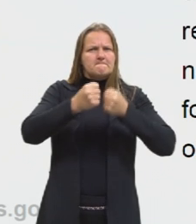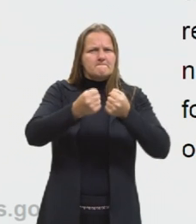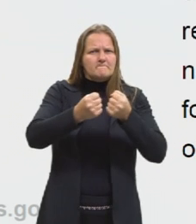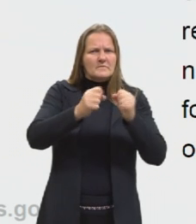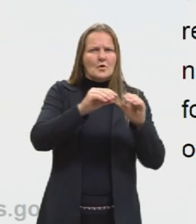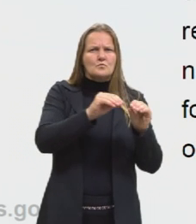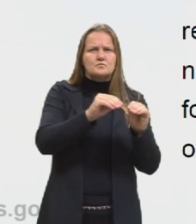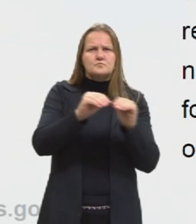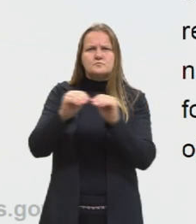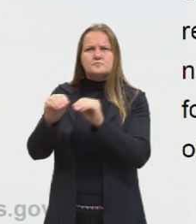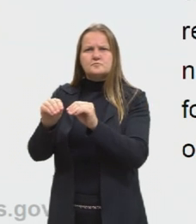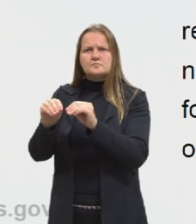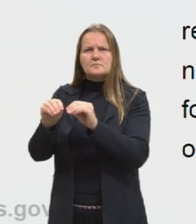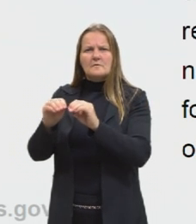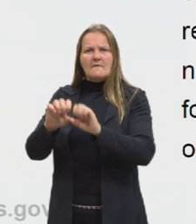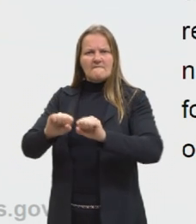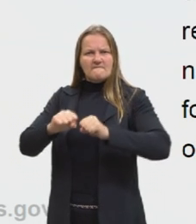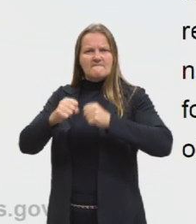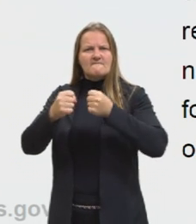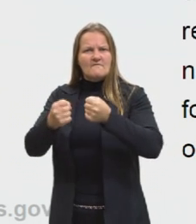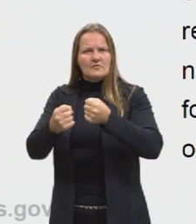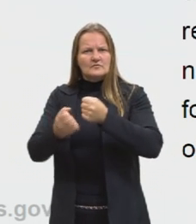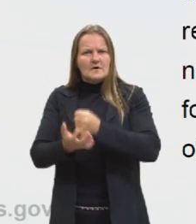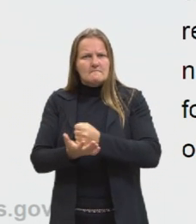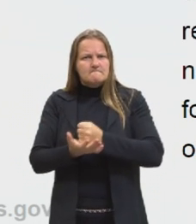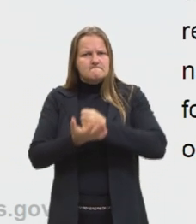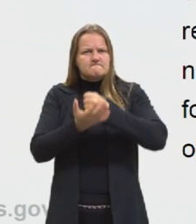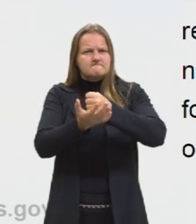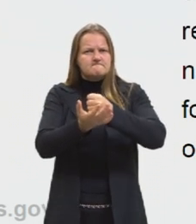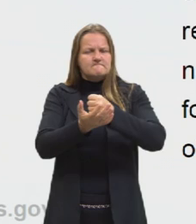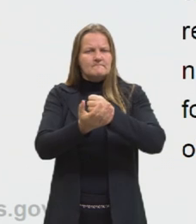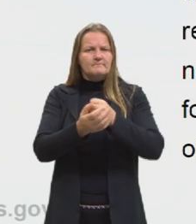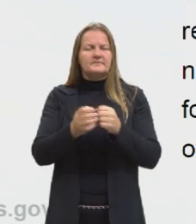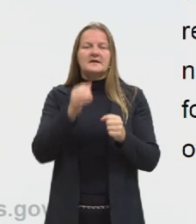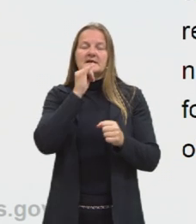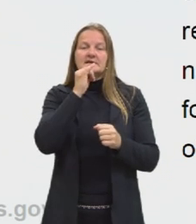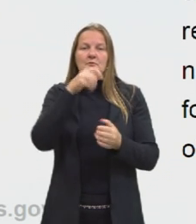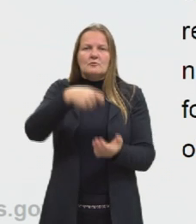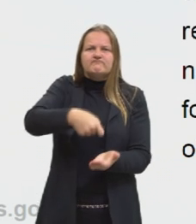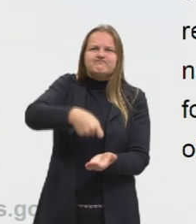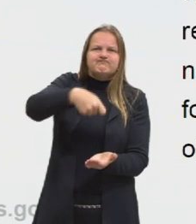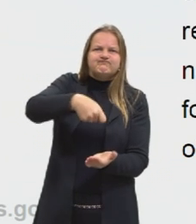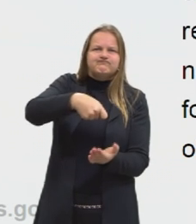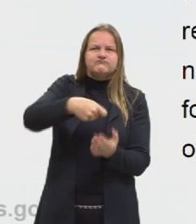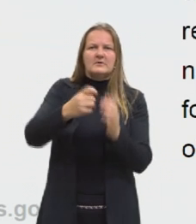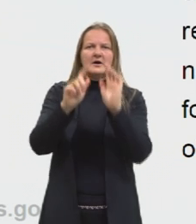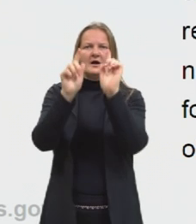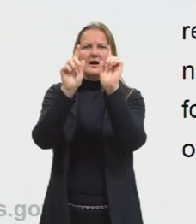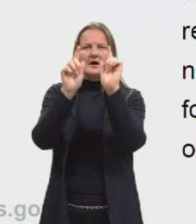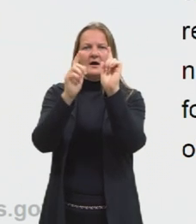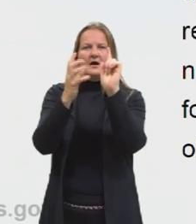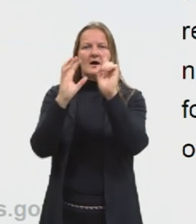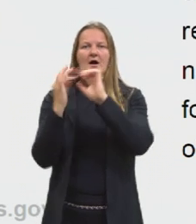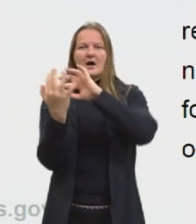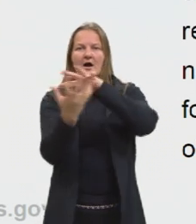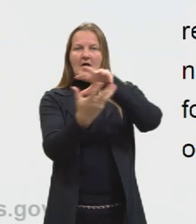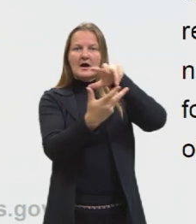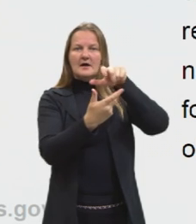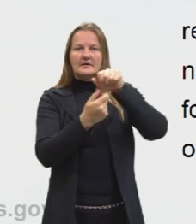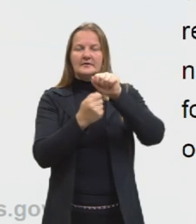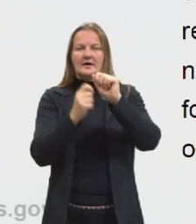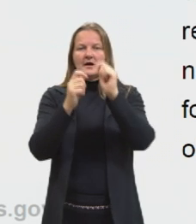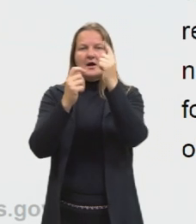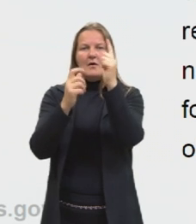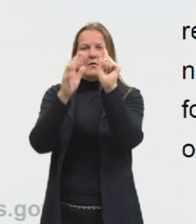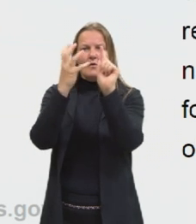devido a ação de uma força quando ergueremos uma carga contra a gravidade da terra estamos realizando o